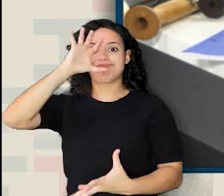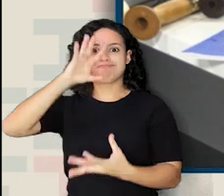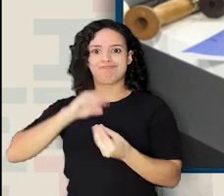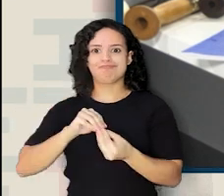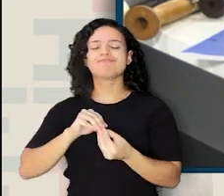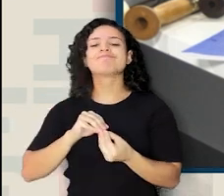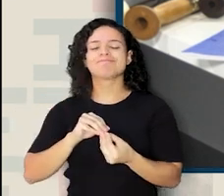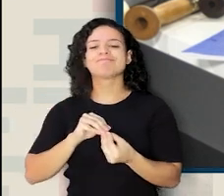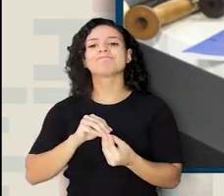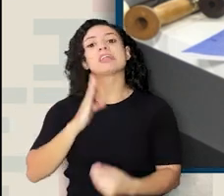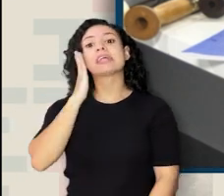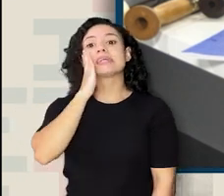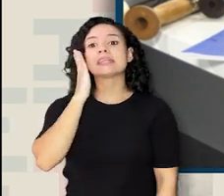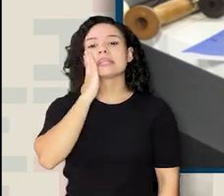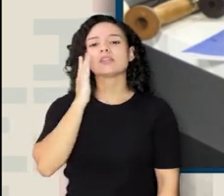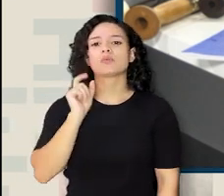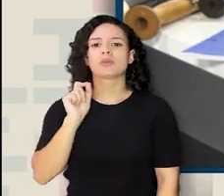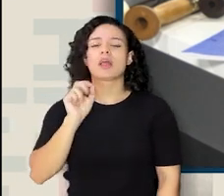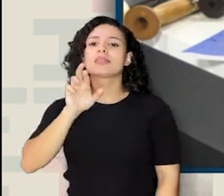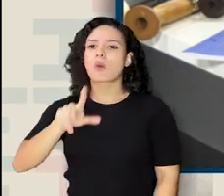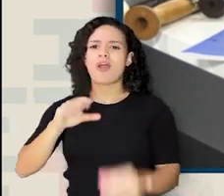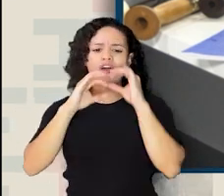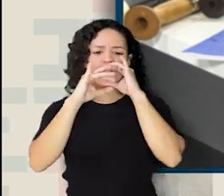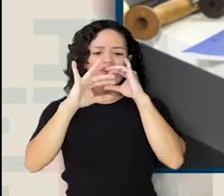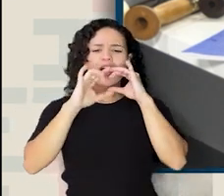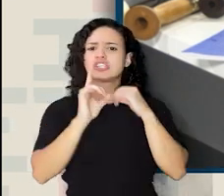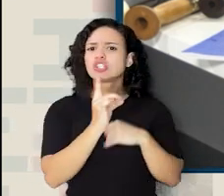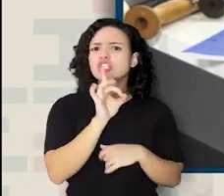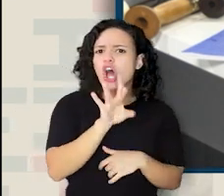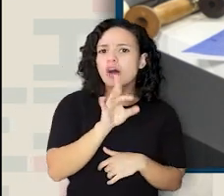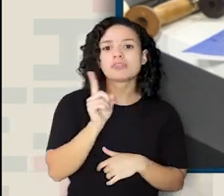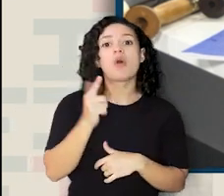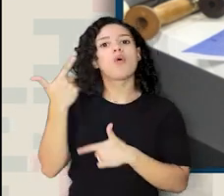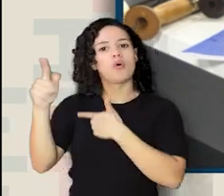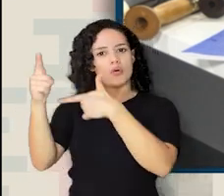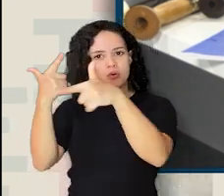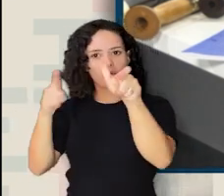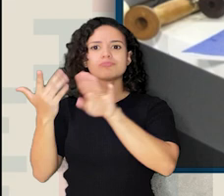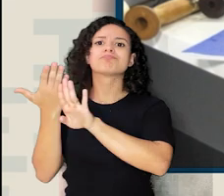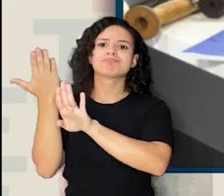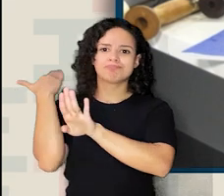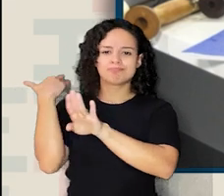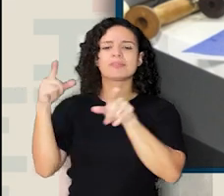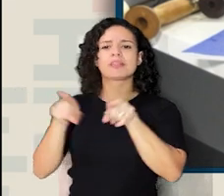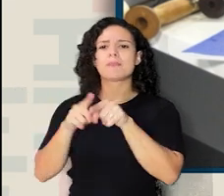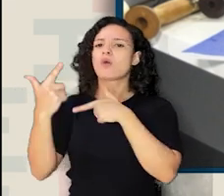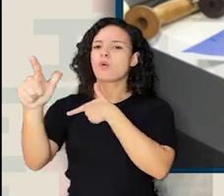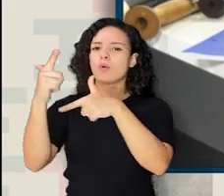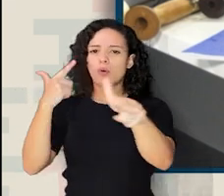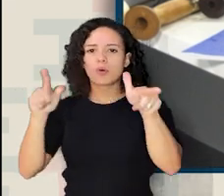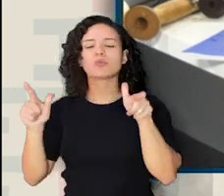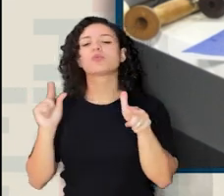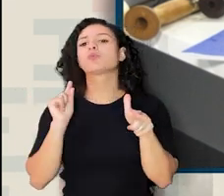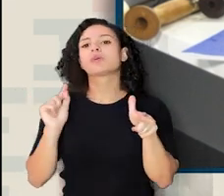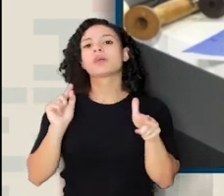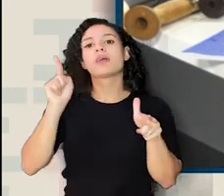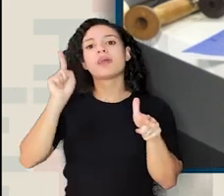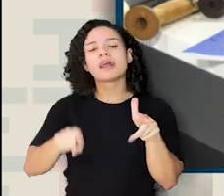e chegou-se a uma conclusão de que, não só a flauta doce, mas outros instrumentos também da época,